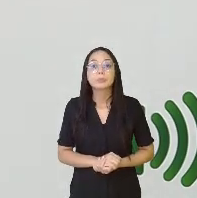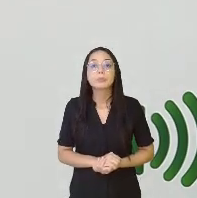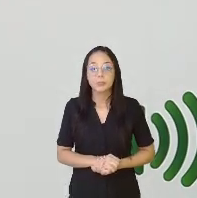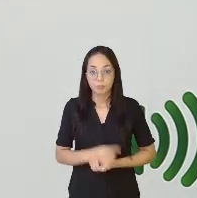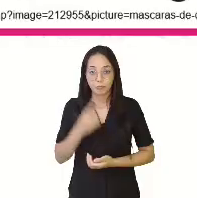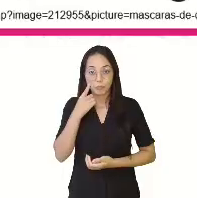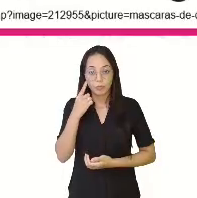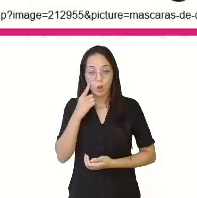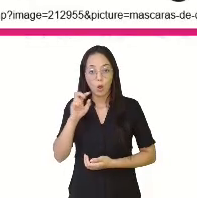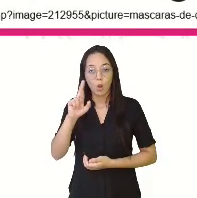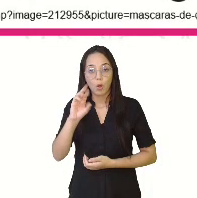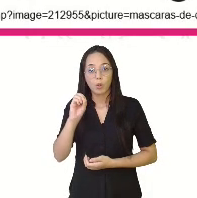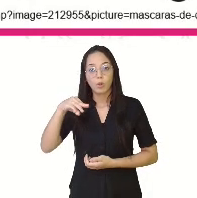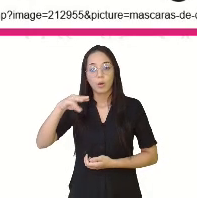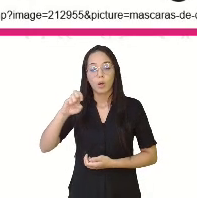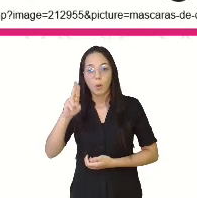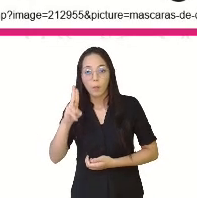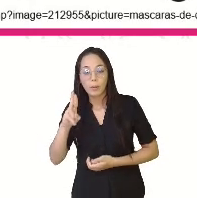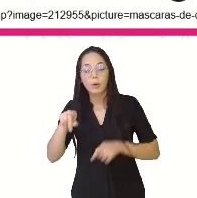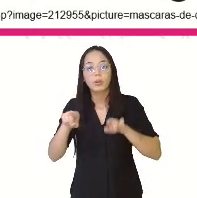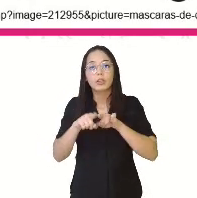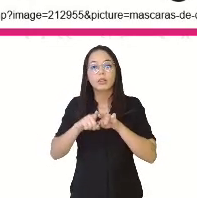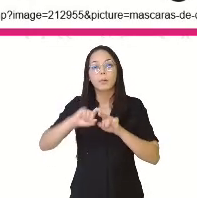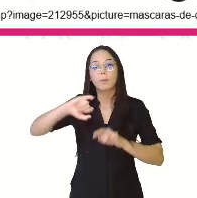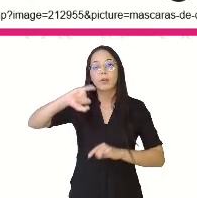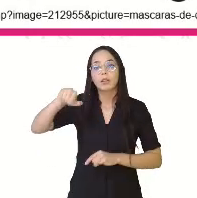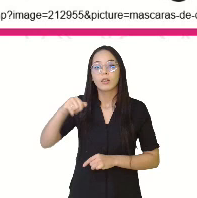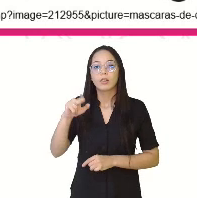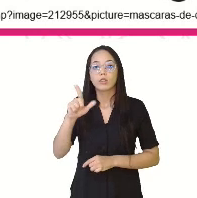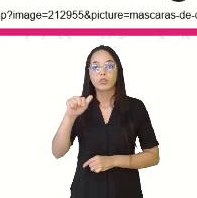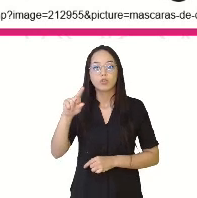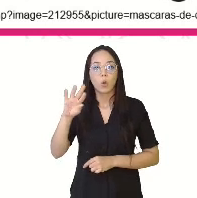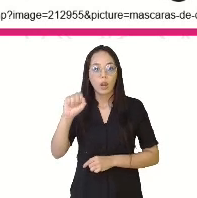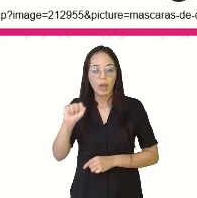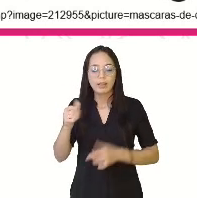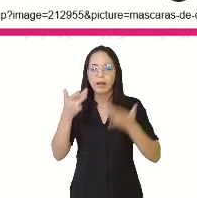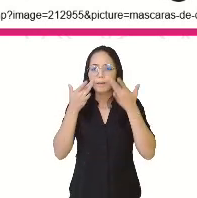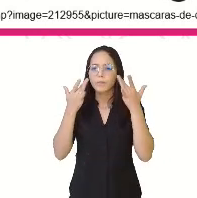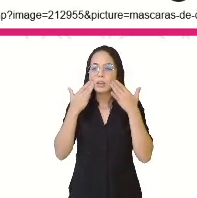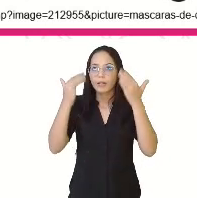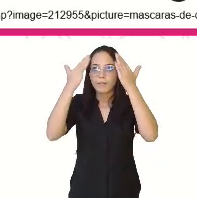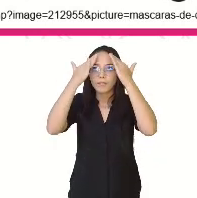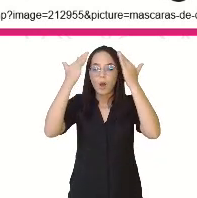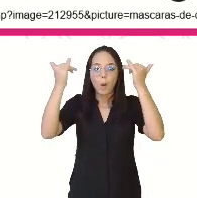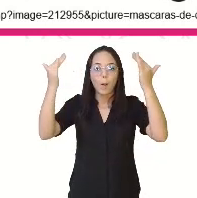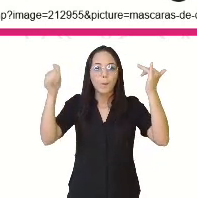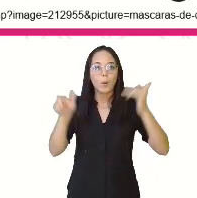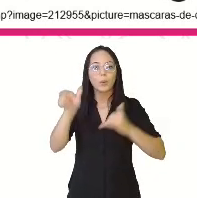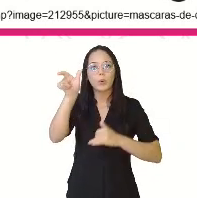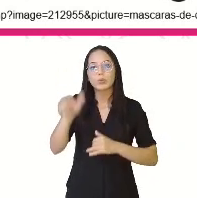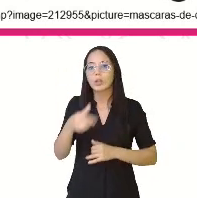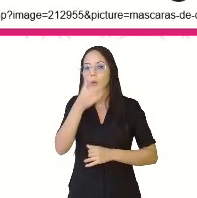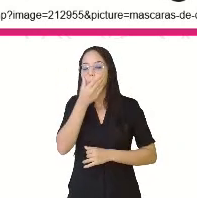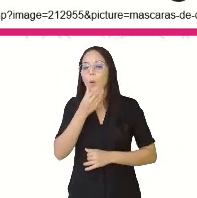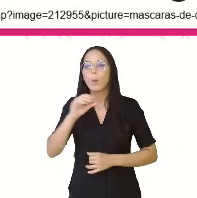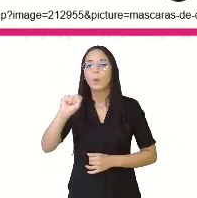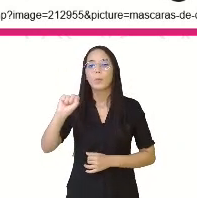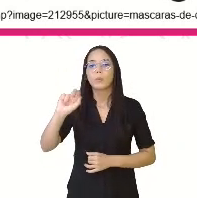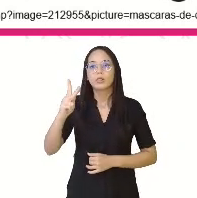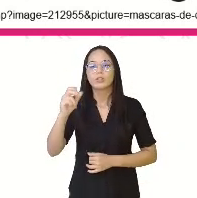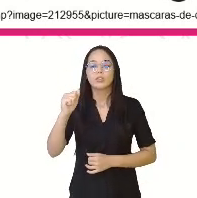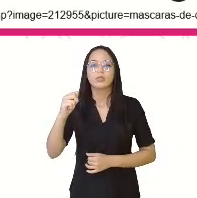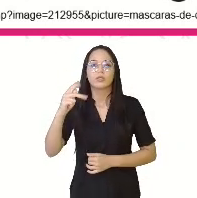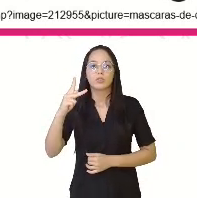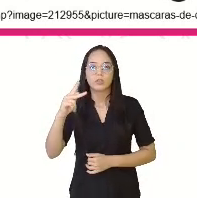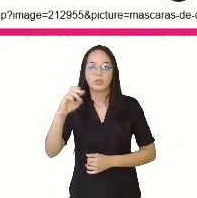Romeu e Julieta é provavelmente a peça mais famosa de Shakespeare, que é um dramaturgo muito conhecido,